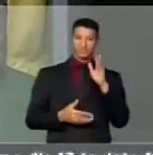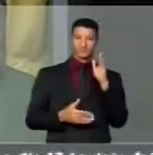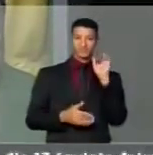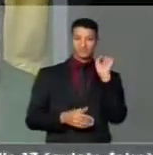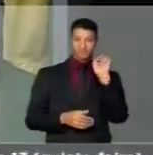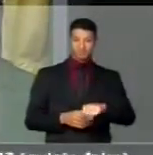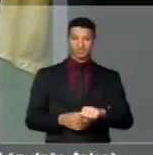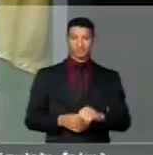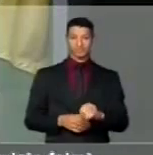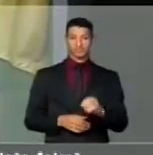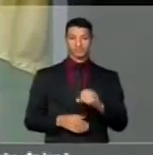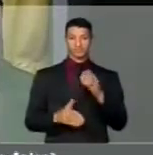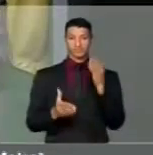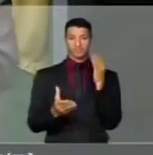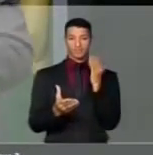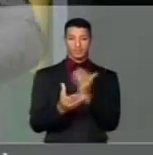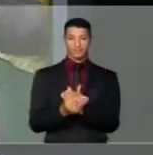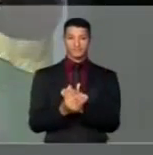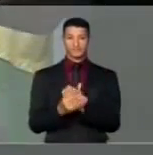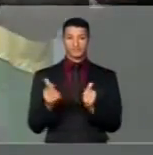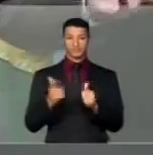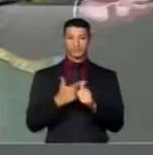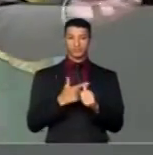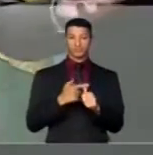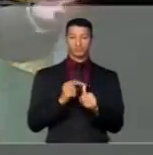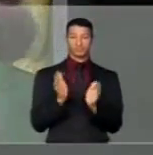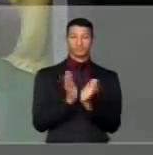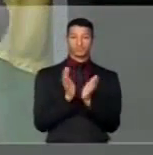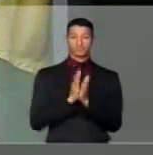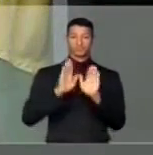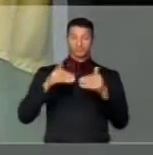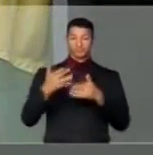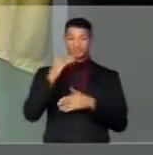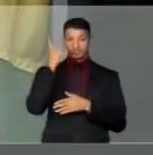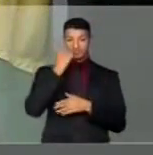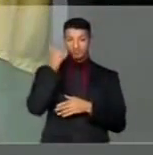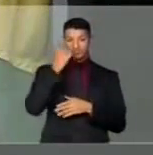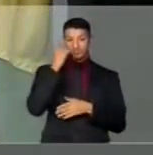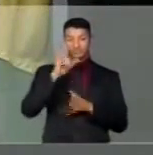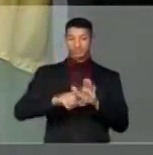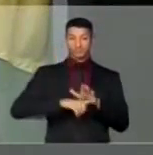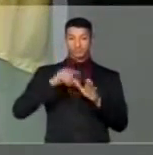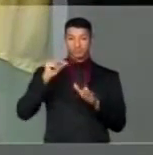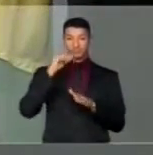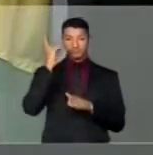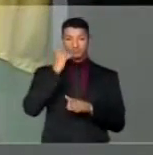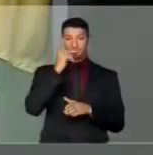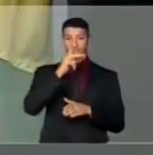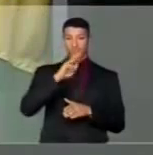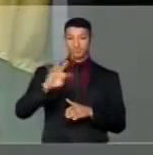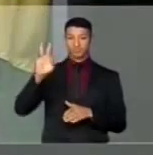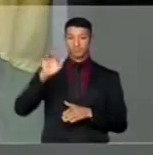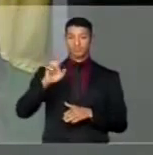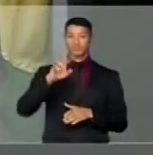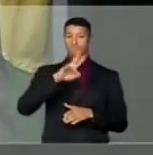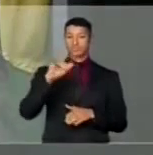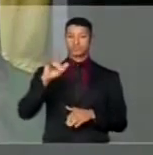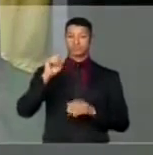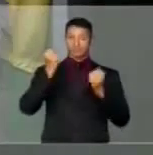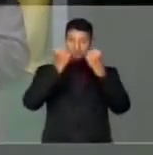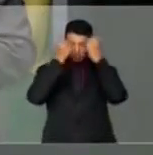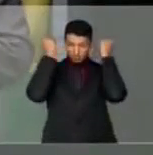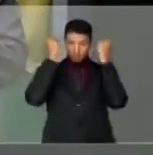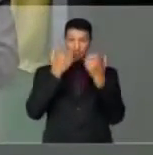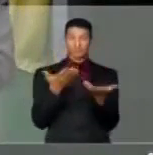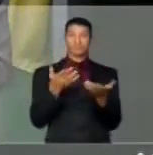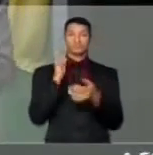sim. Processos de primeira instância, quando o deputado se elege, deputados do PT, isso vai para o